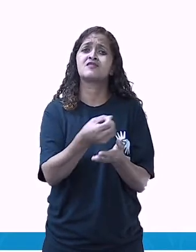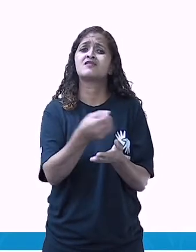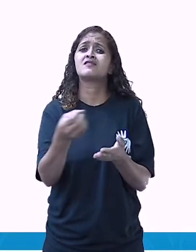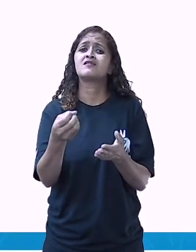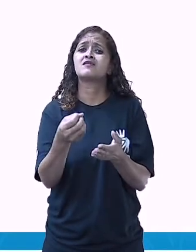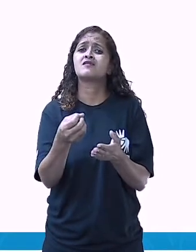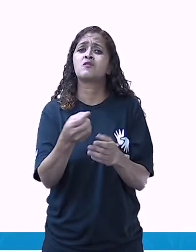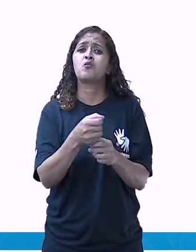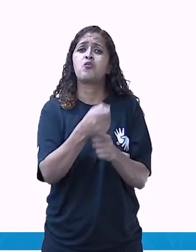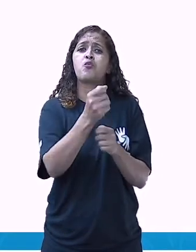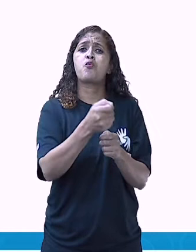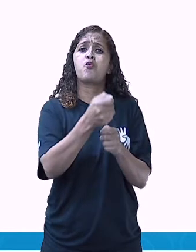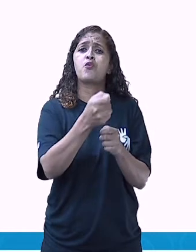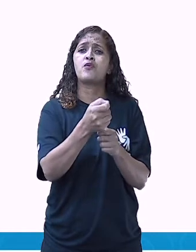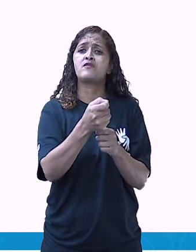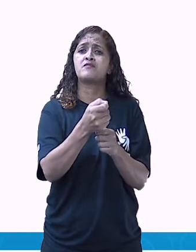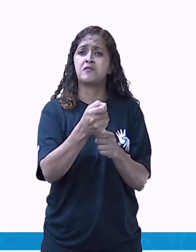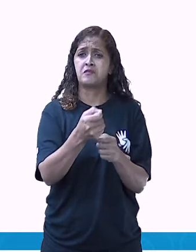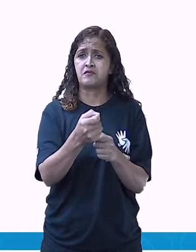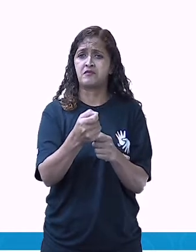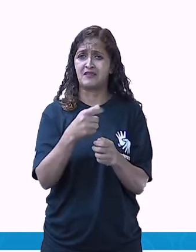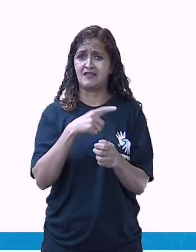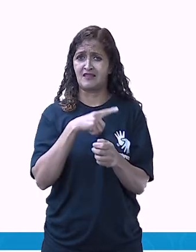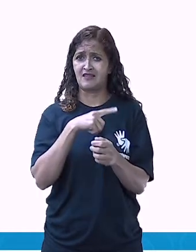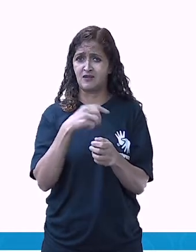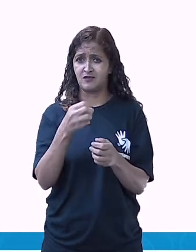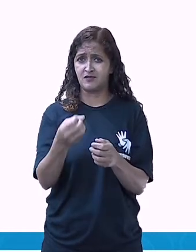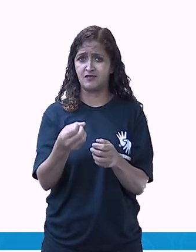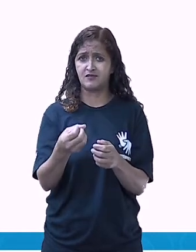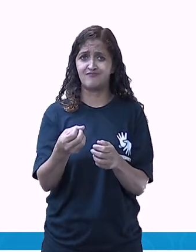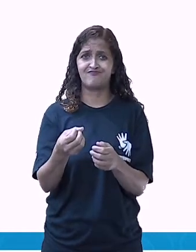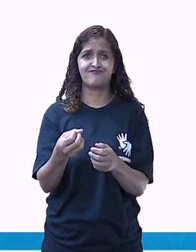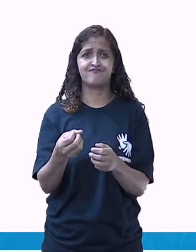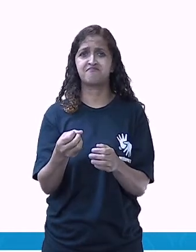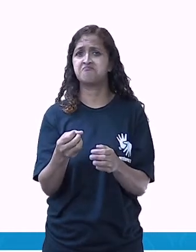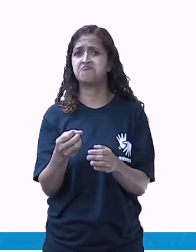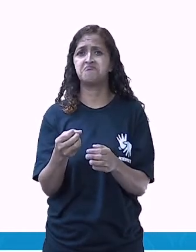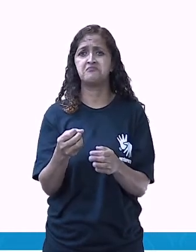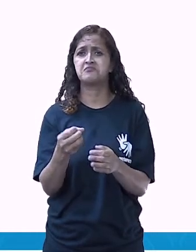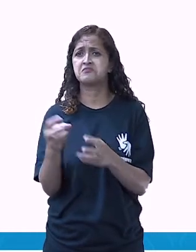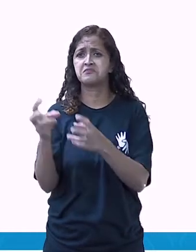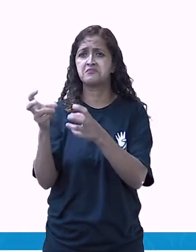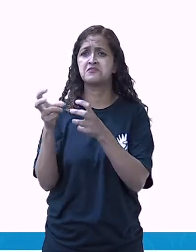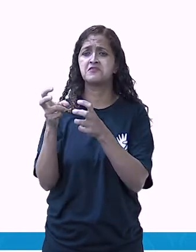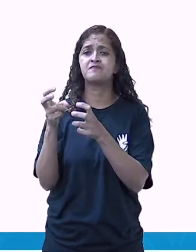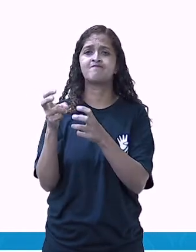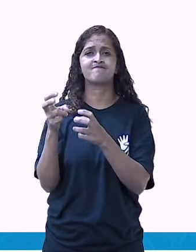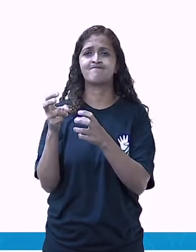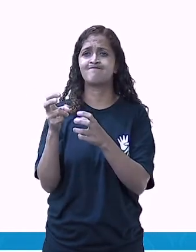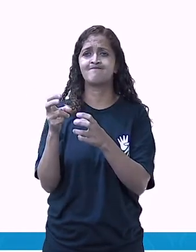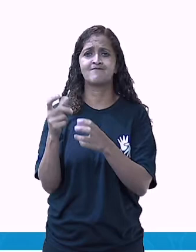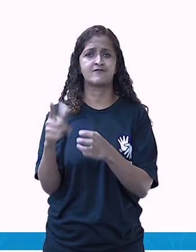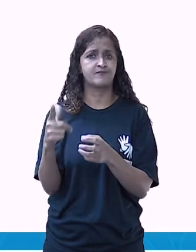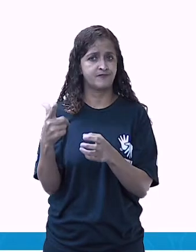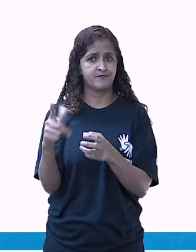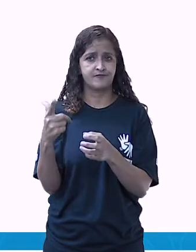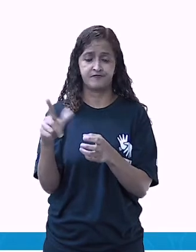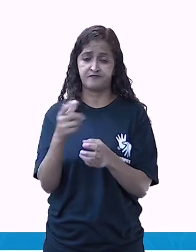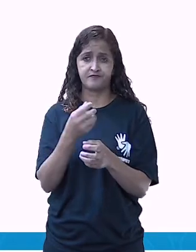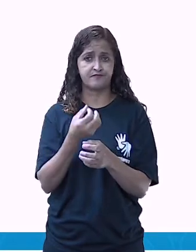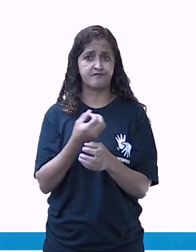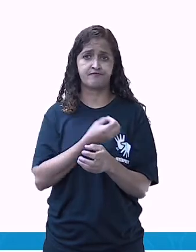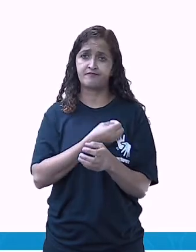número 0? Vamos observar? Tem não, ó. Não tem nenhum balão aqui com o número